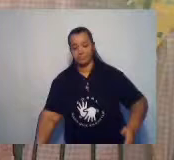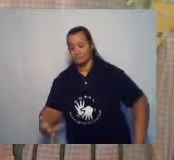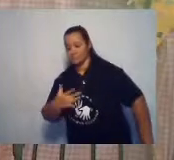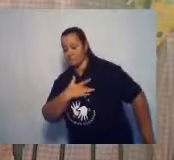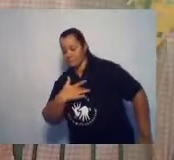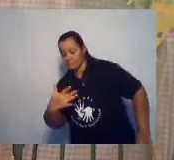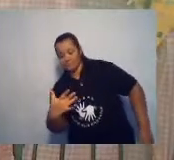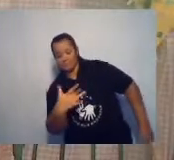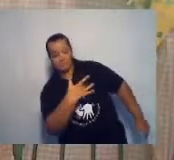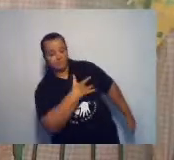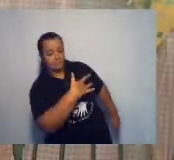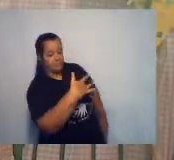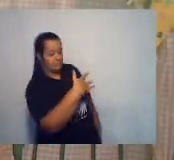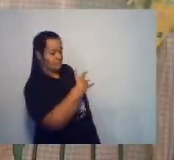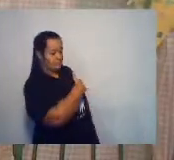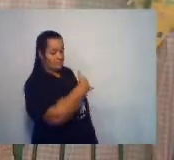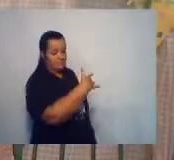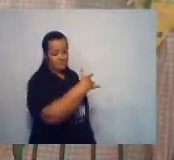paixão.